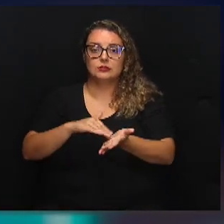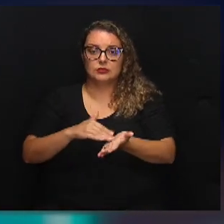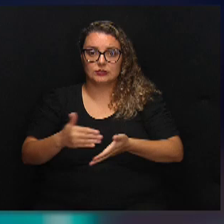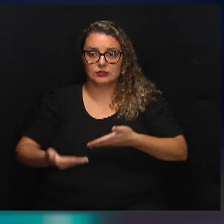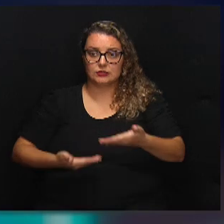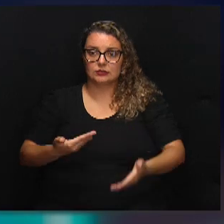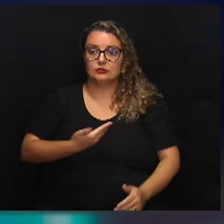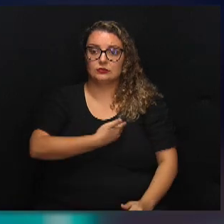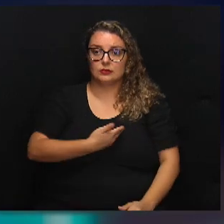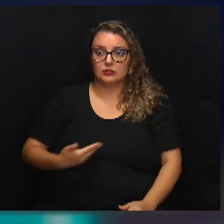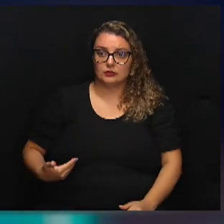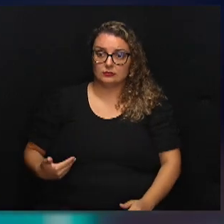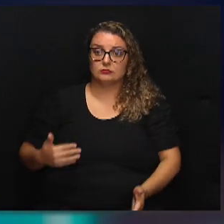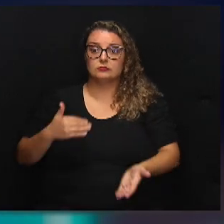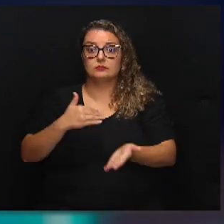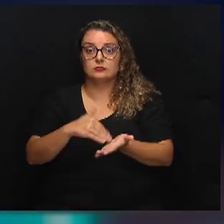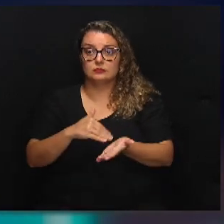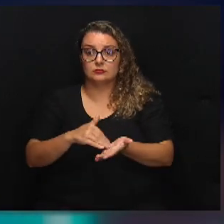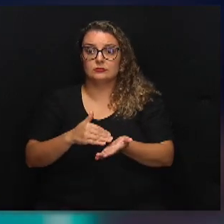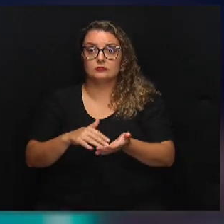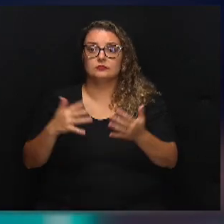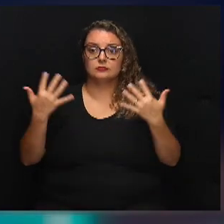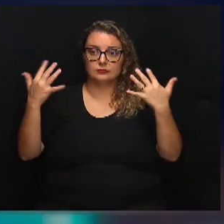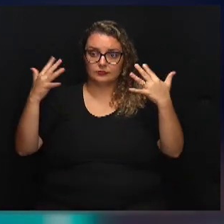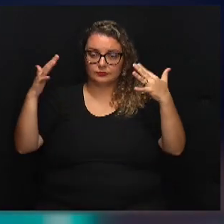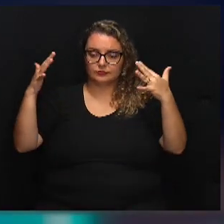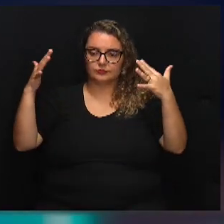Público. Uma secretaria